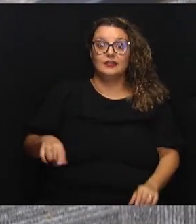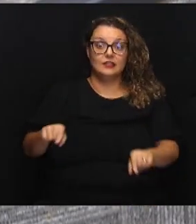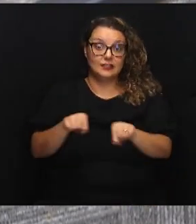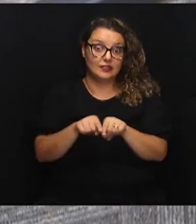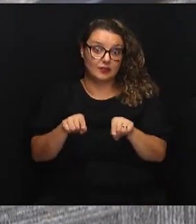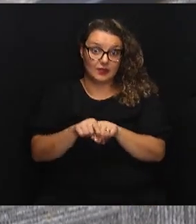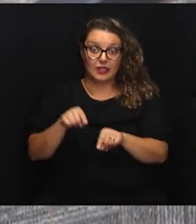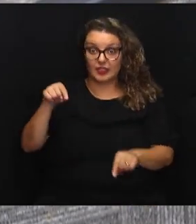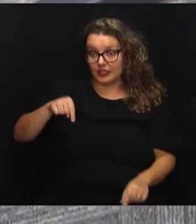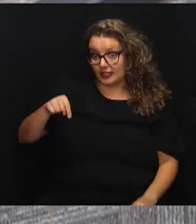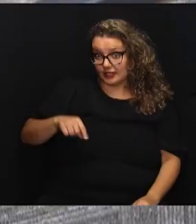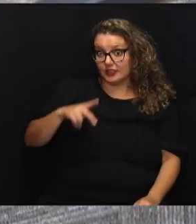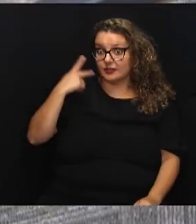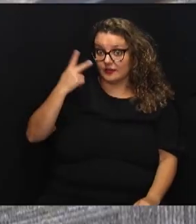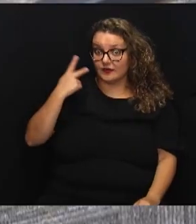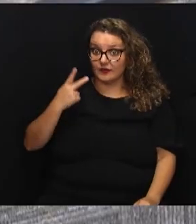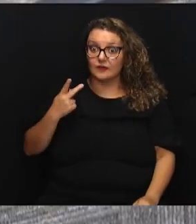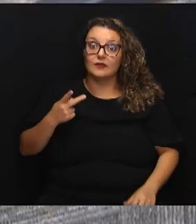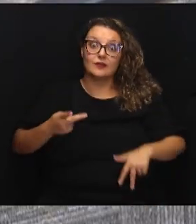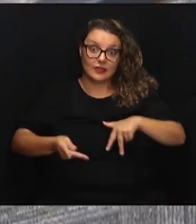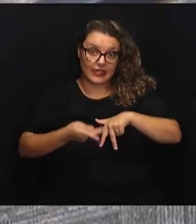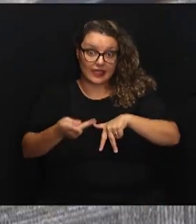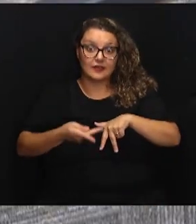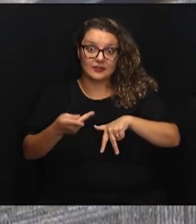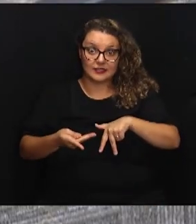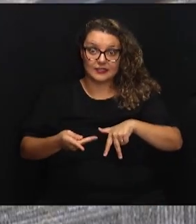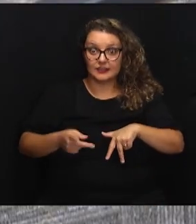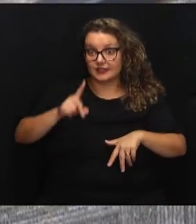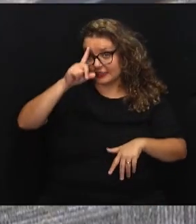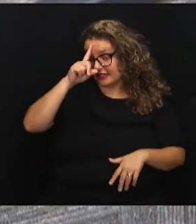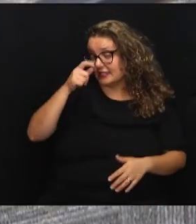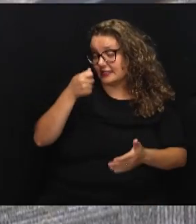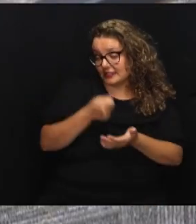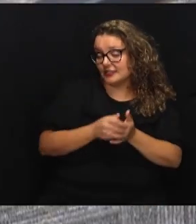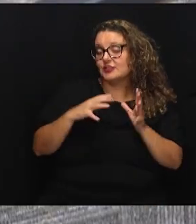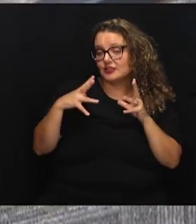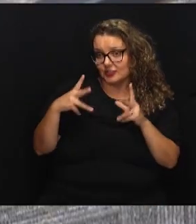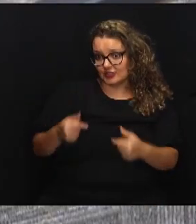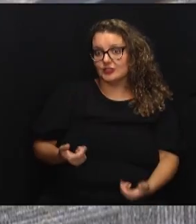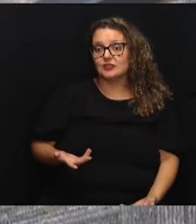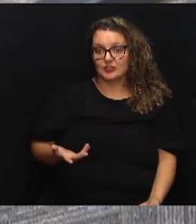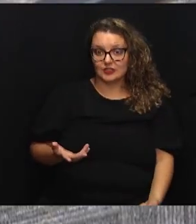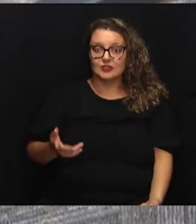que aqui que os vereadores falam, sobre tudo que os